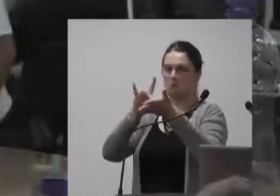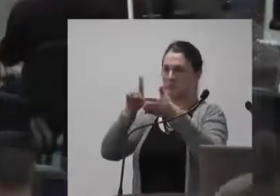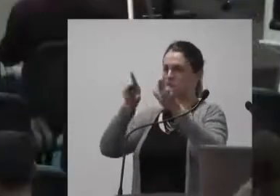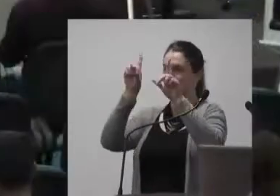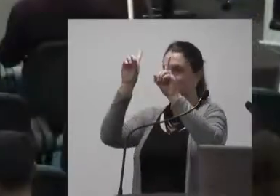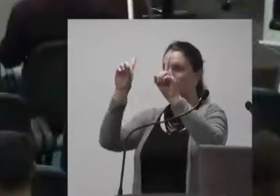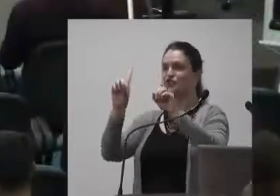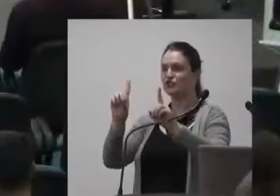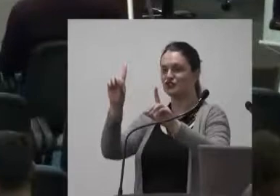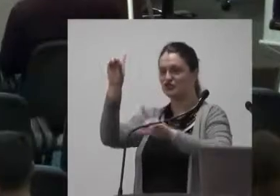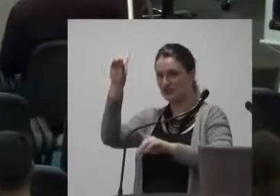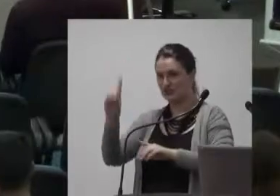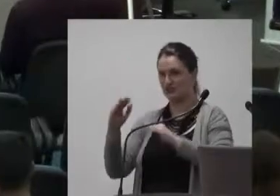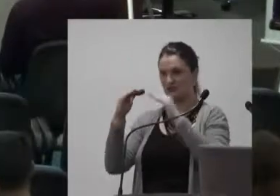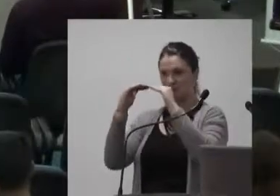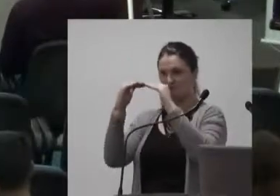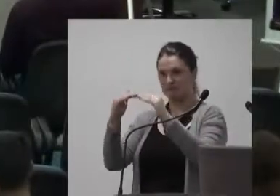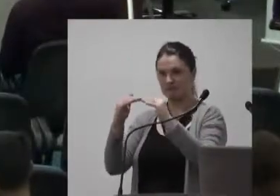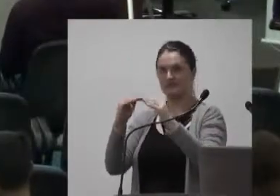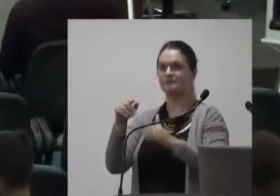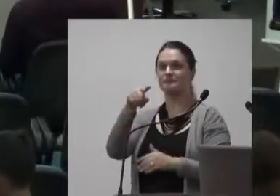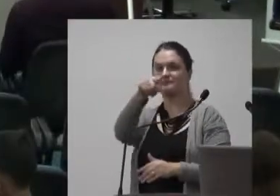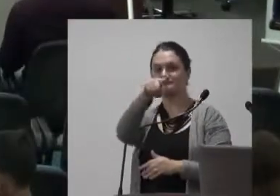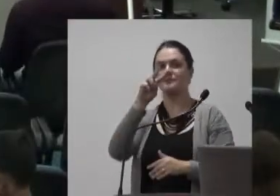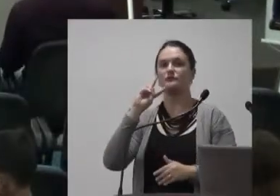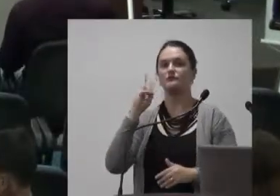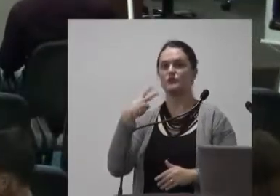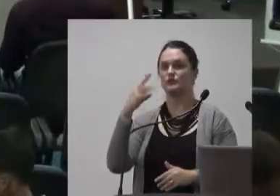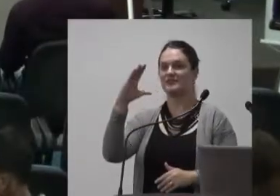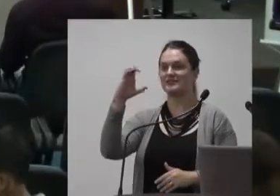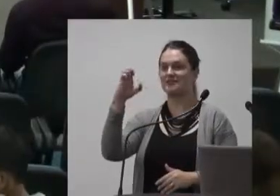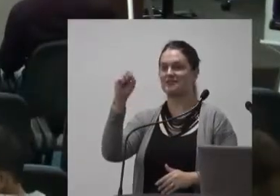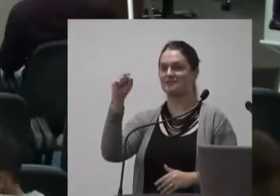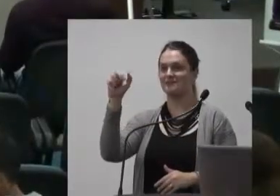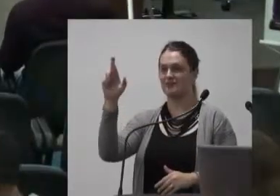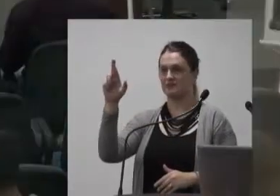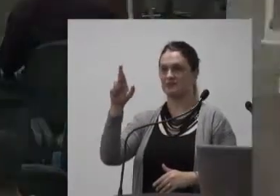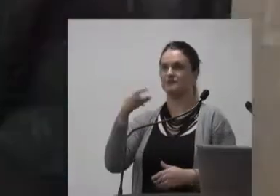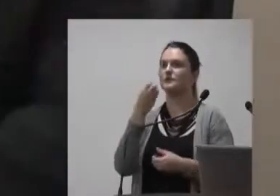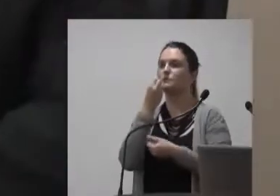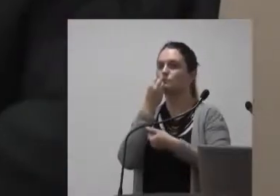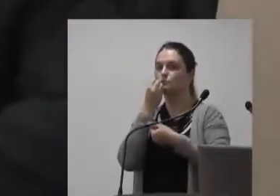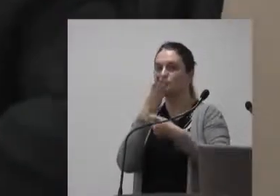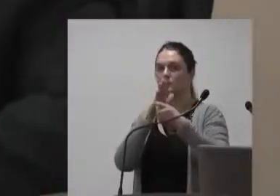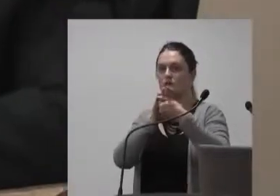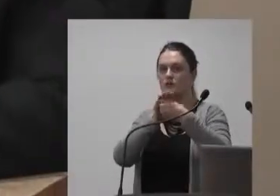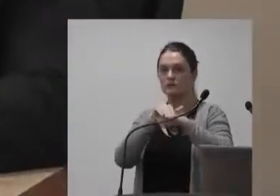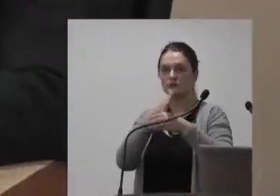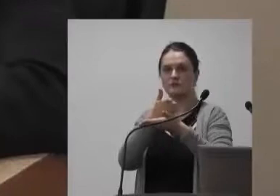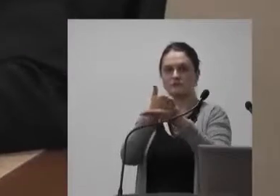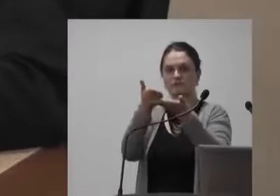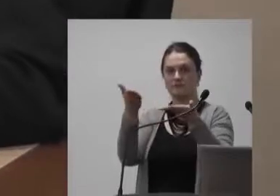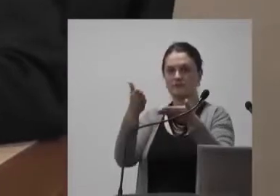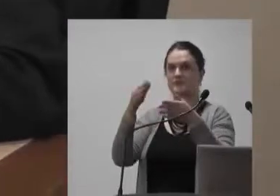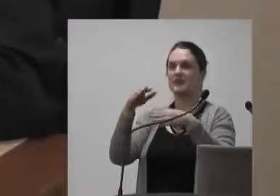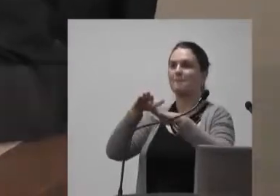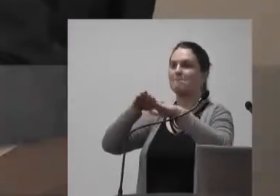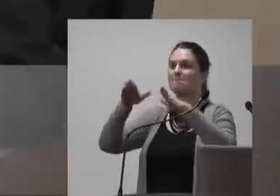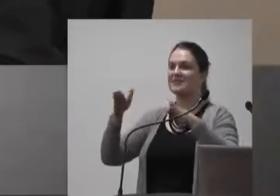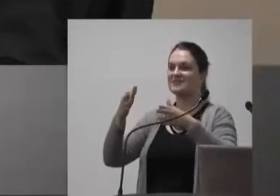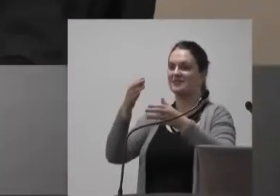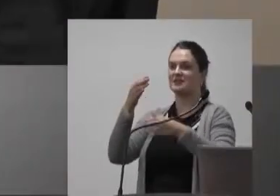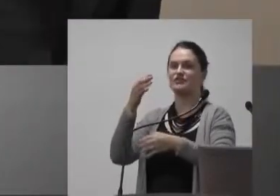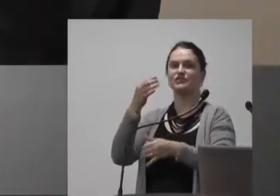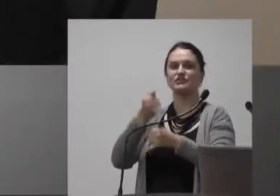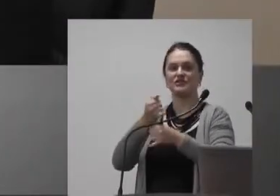direitos. Vereador César Limpinotti. Boa noite a todos, boa noite, senhor presidente, mesa diretora. Eu